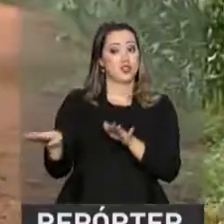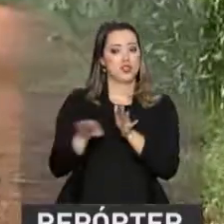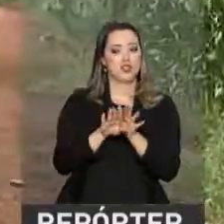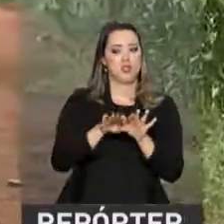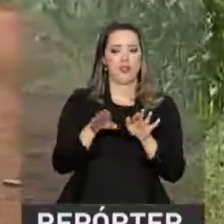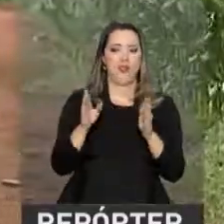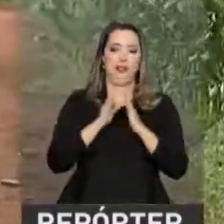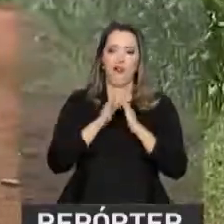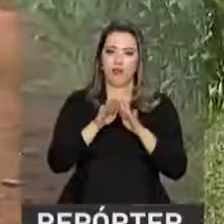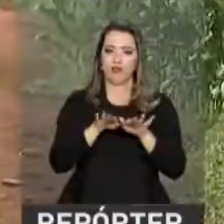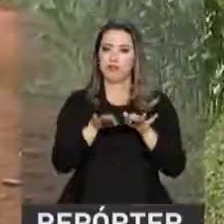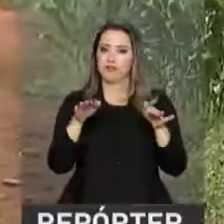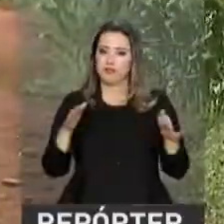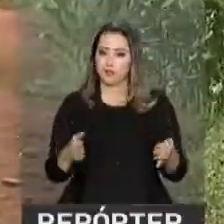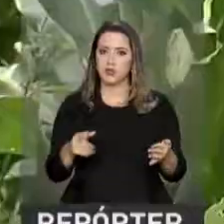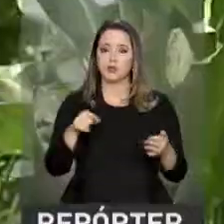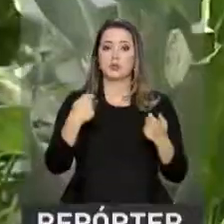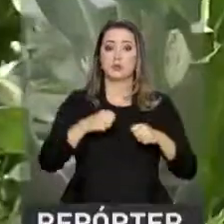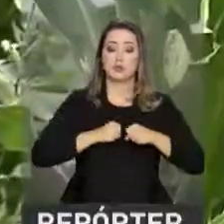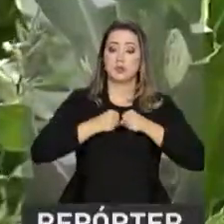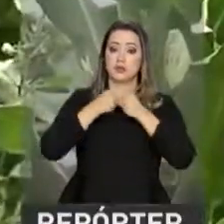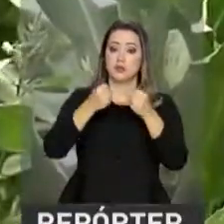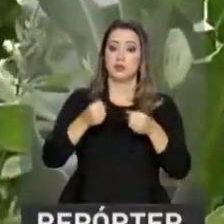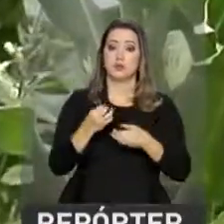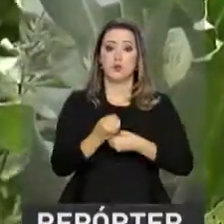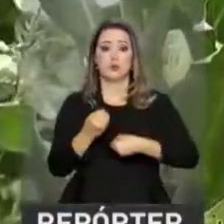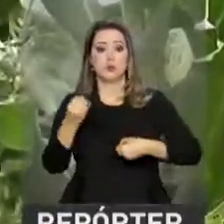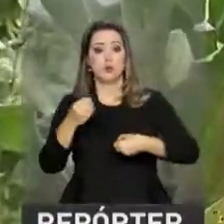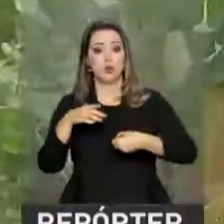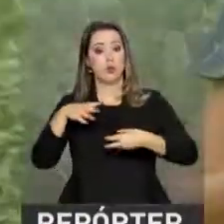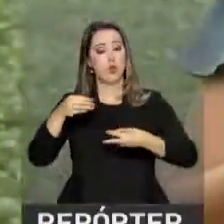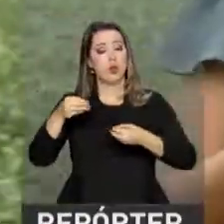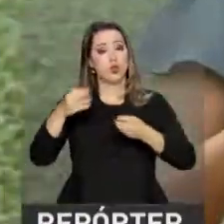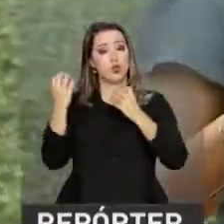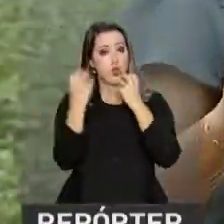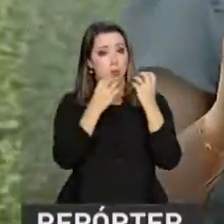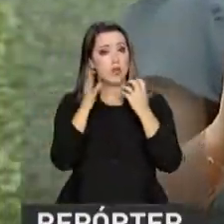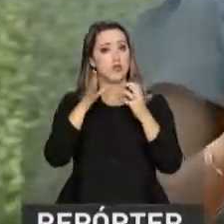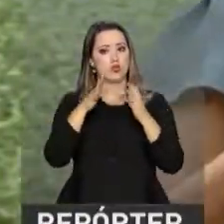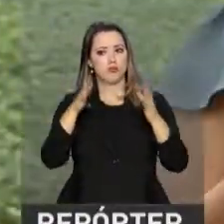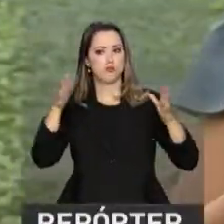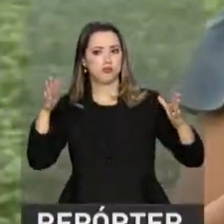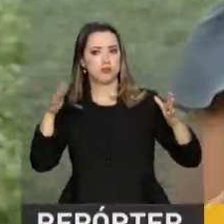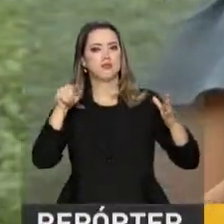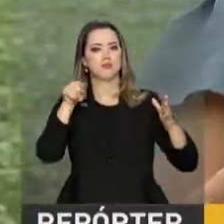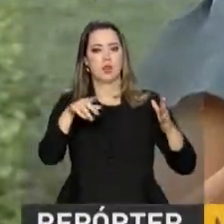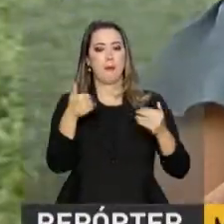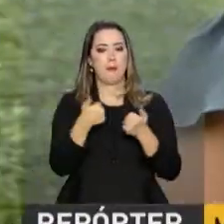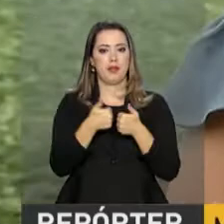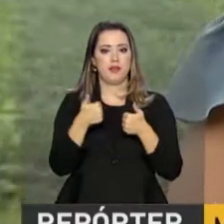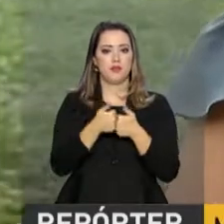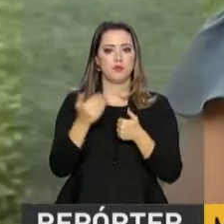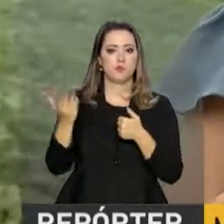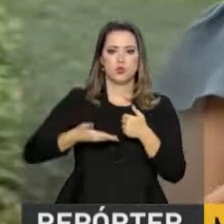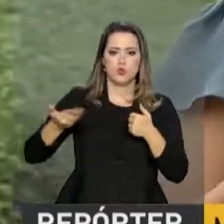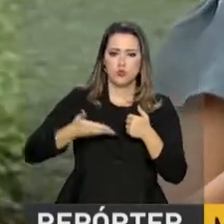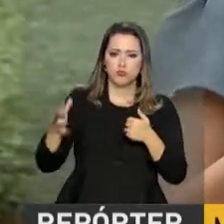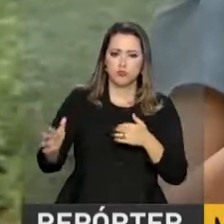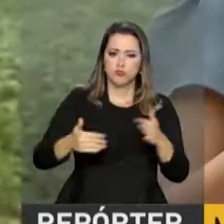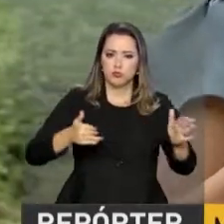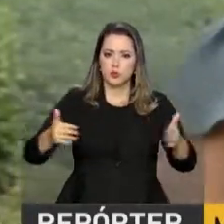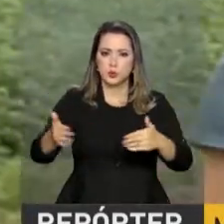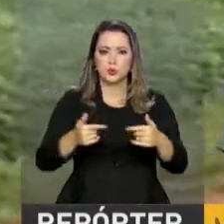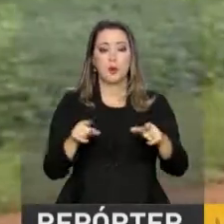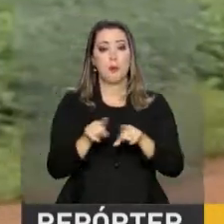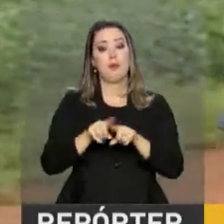é preciso muita dedicação. As espigas já estão grandes. Isto é sinal de que está perto da época da colheita do milho. Mas os produtores